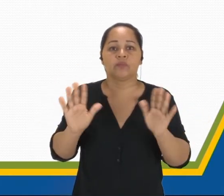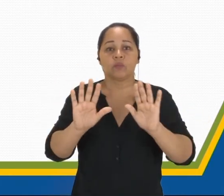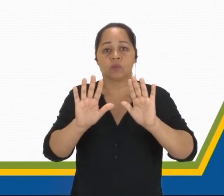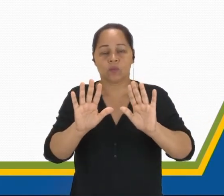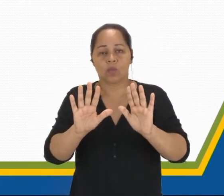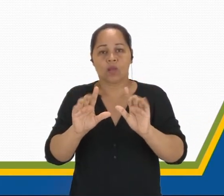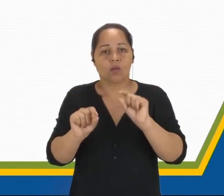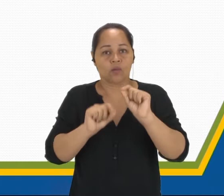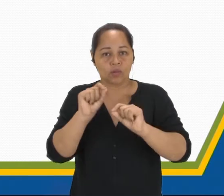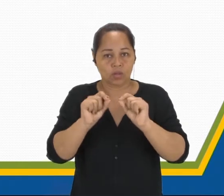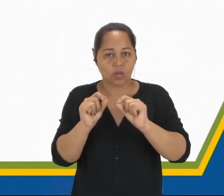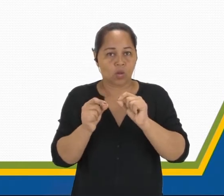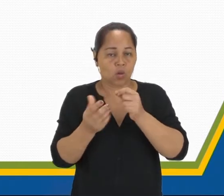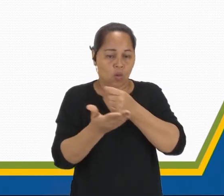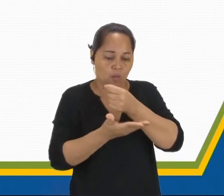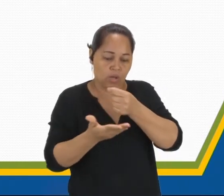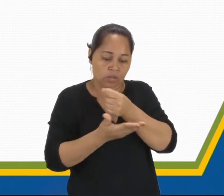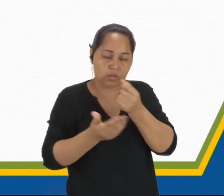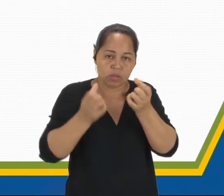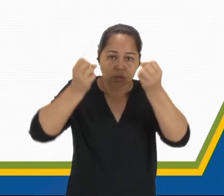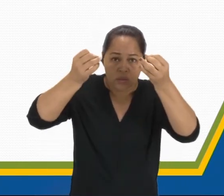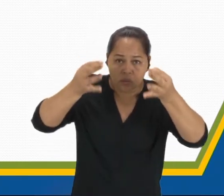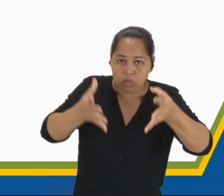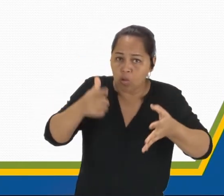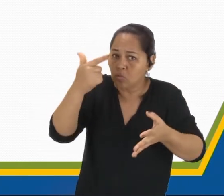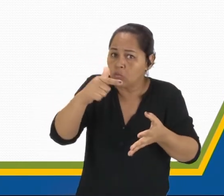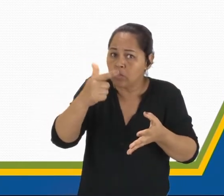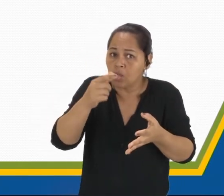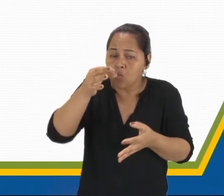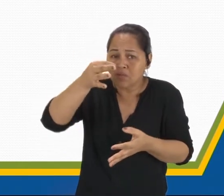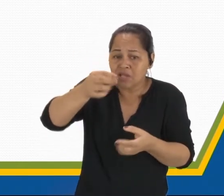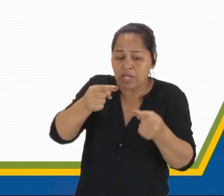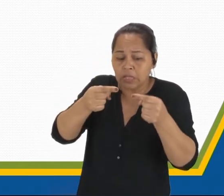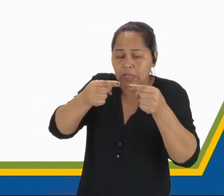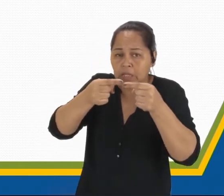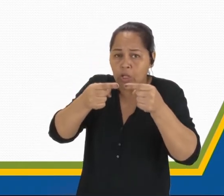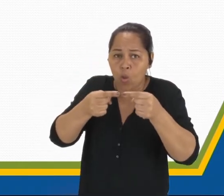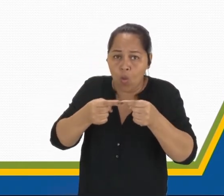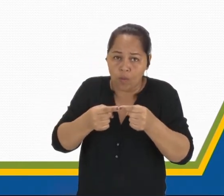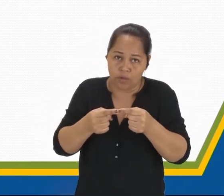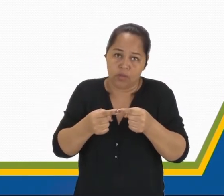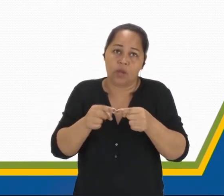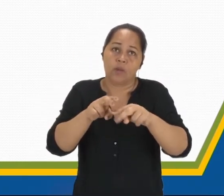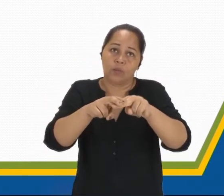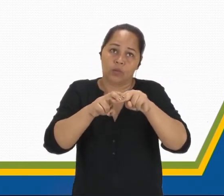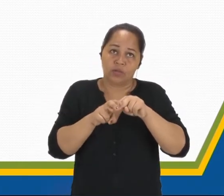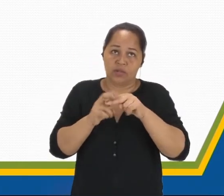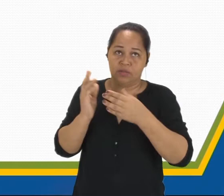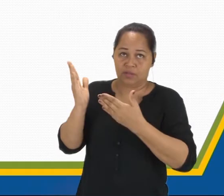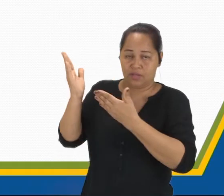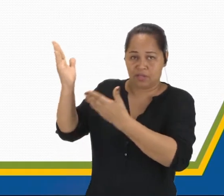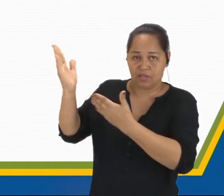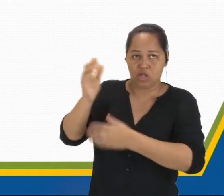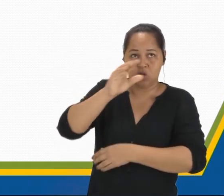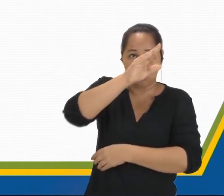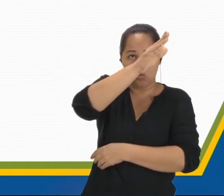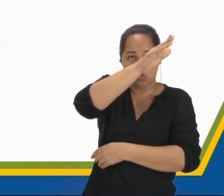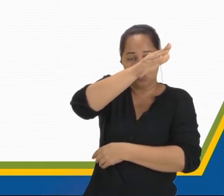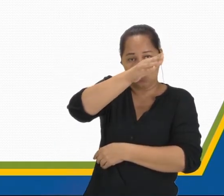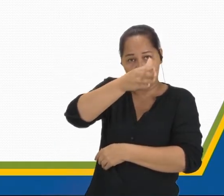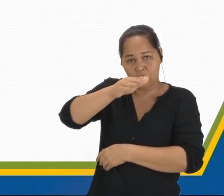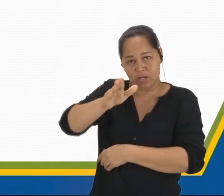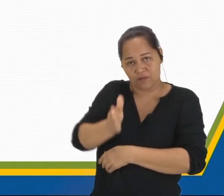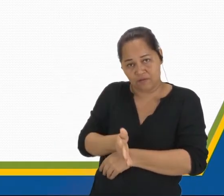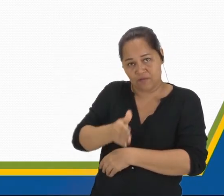dividir cosseno para seno, tá? Então, aqui também não vai ser definido para π, tá? Porque o cosseno de π, nesse caso aqui,